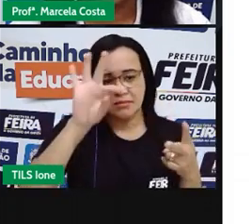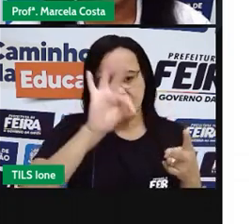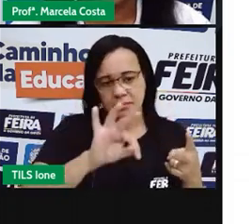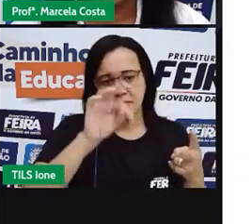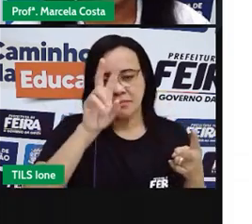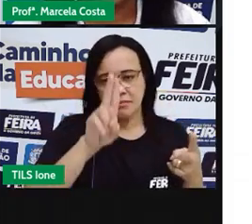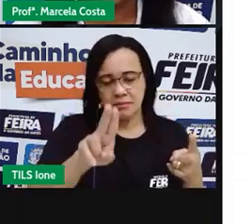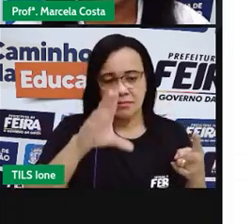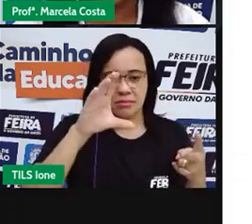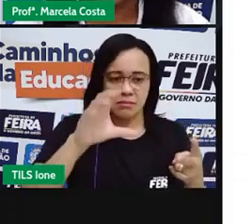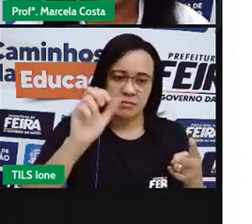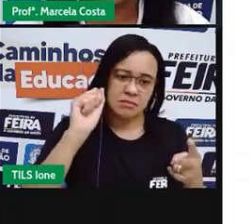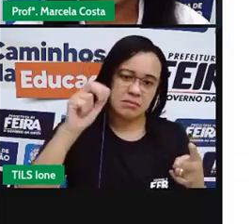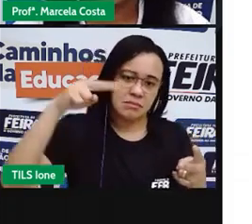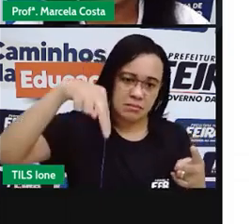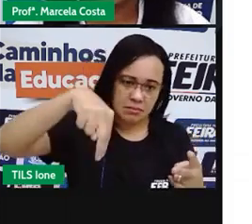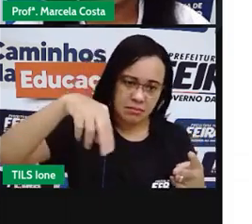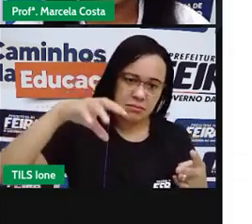Tucano.